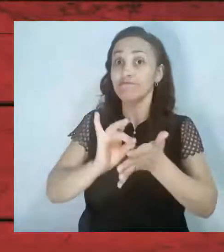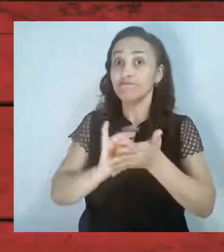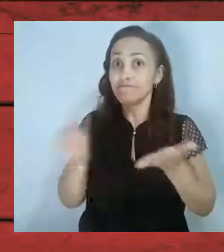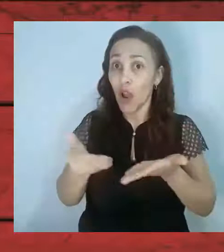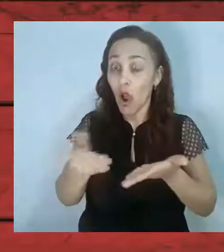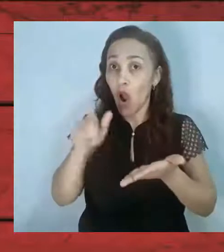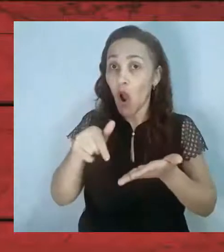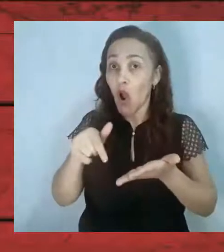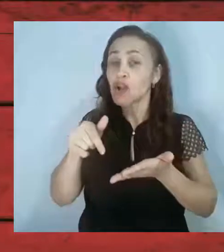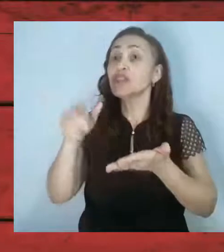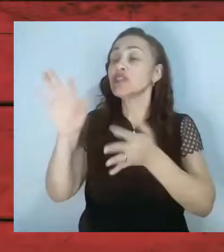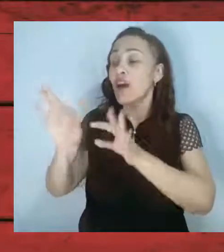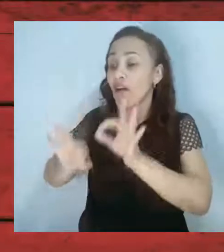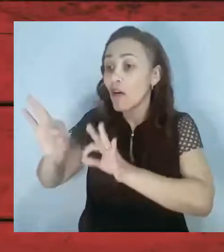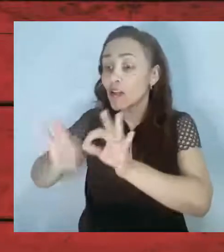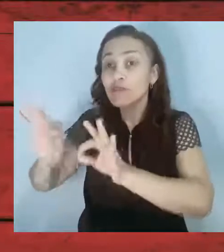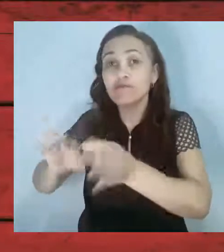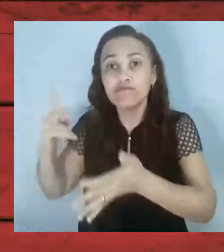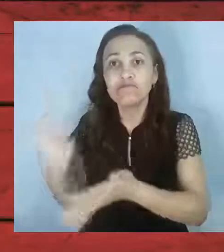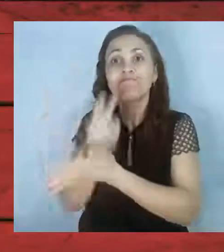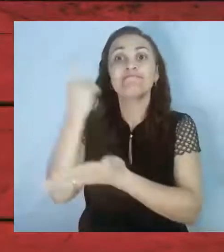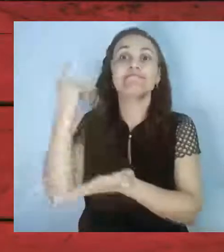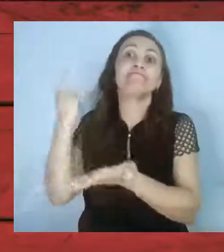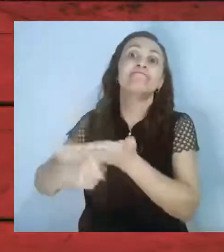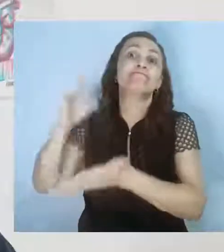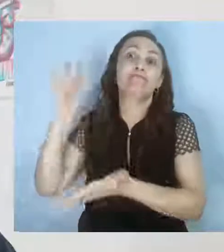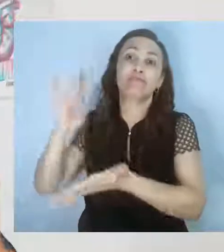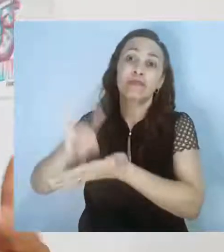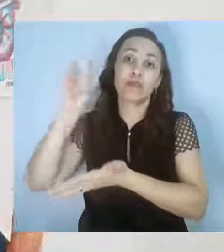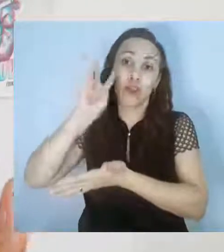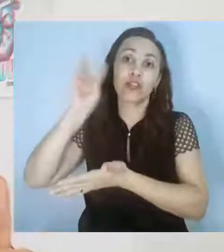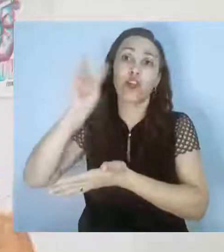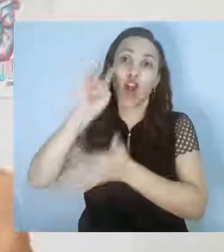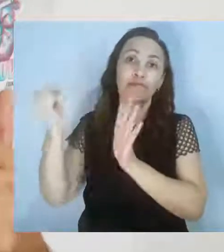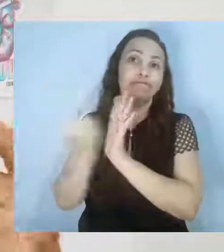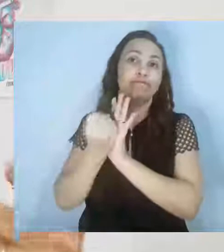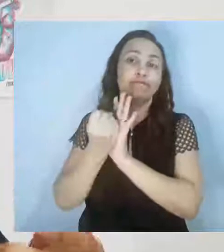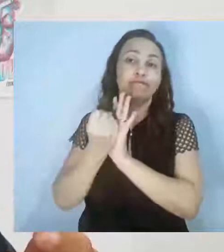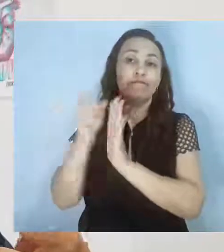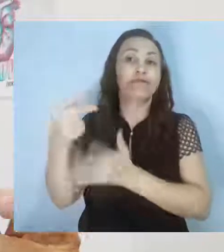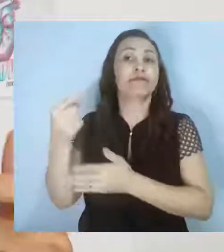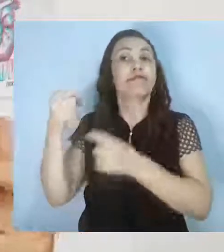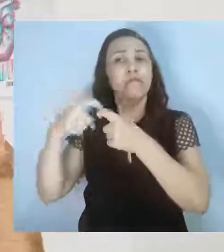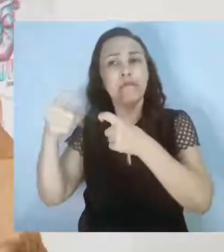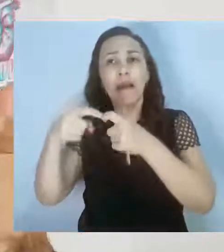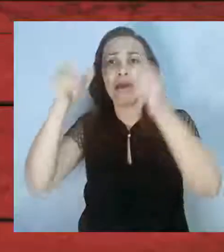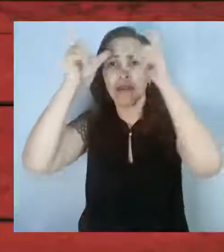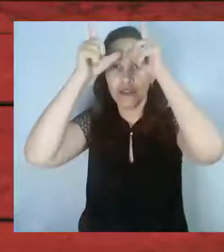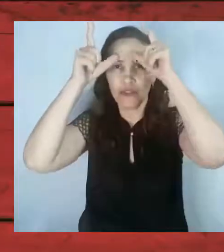dúvida a escrever os acontecimentos decisivos de nossa história. Médicos,